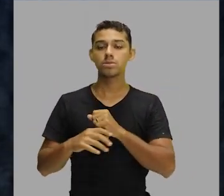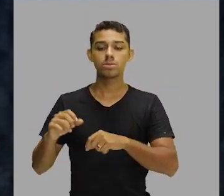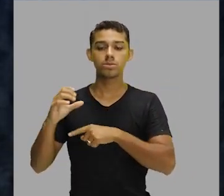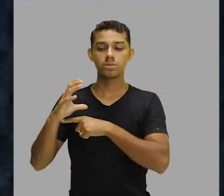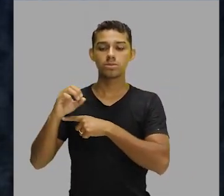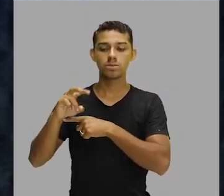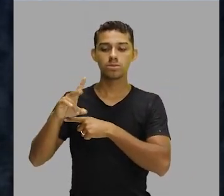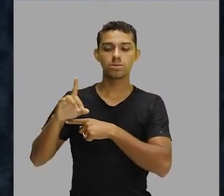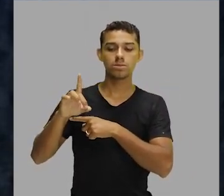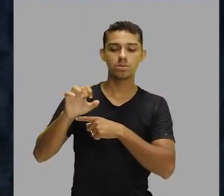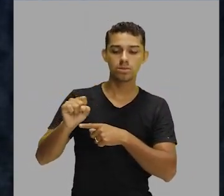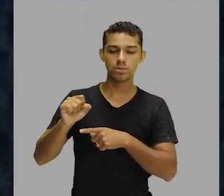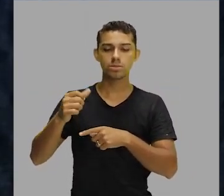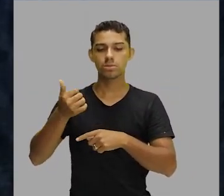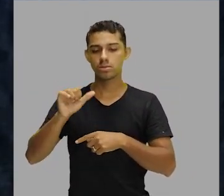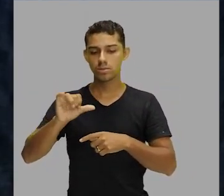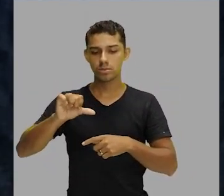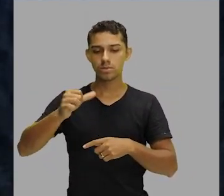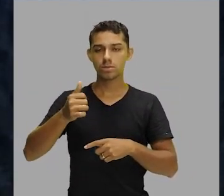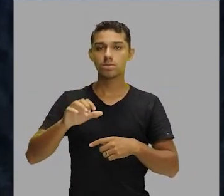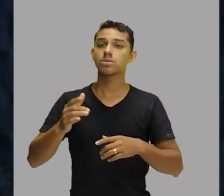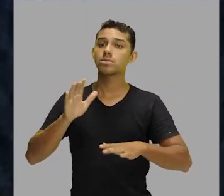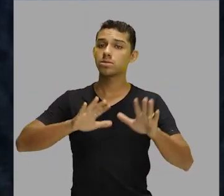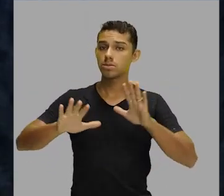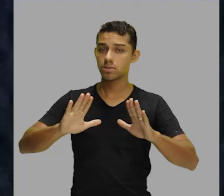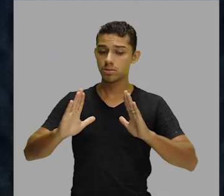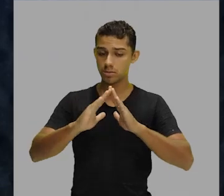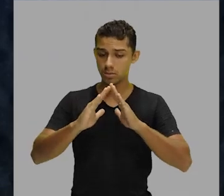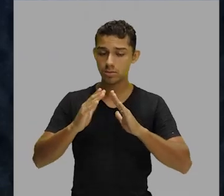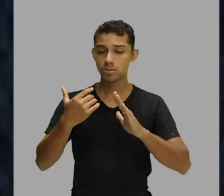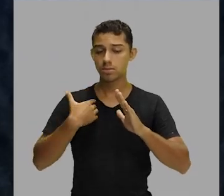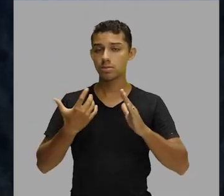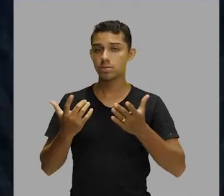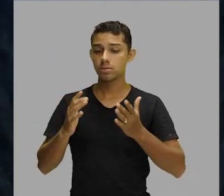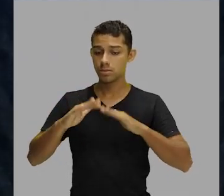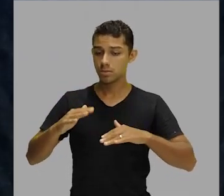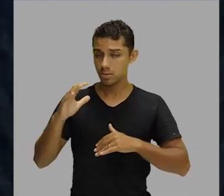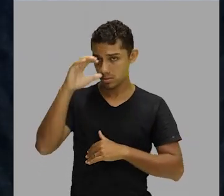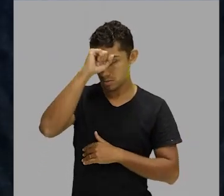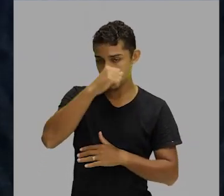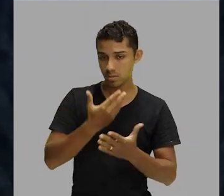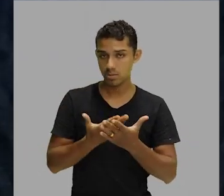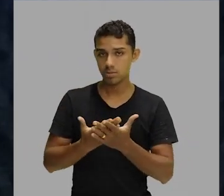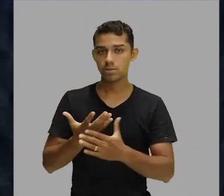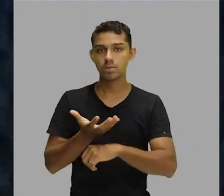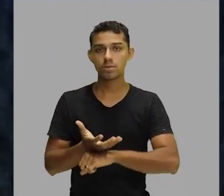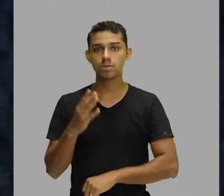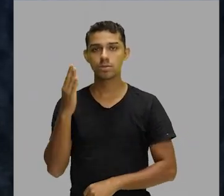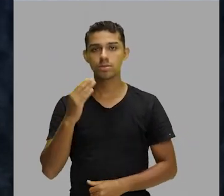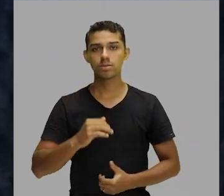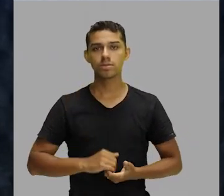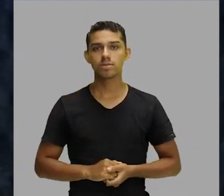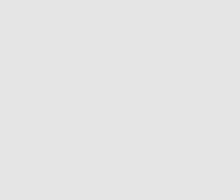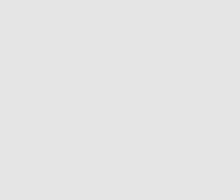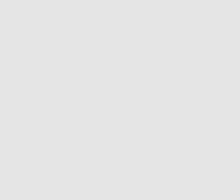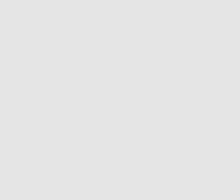breve explanação sobre as doenças virais. Aguardo vocês nas próximas aulas de biologia. Tchau, tchau.